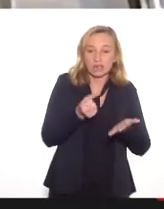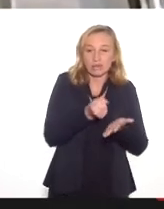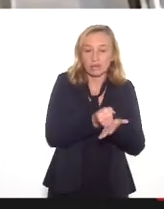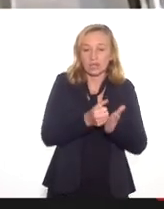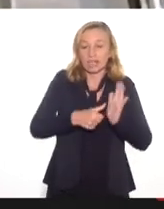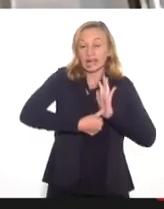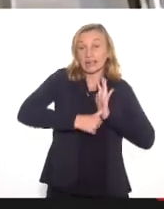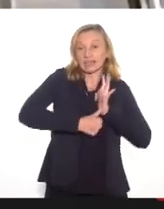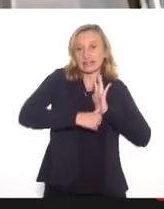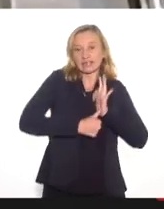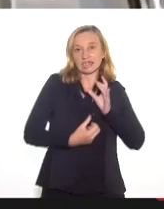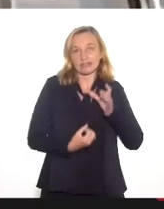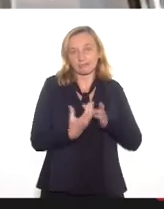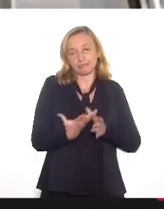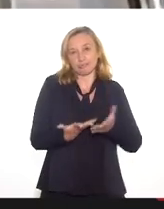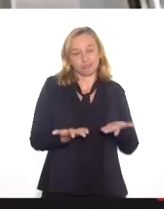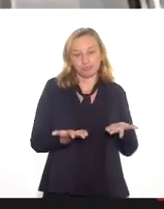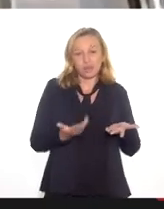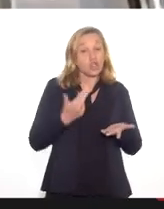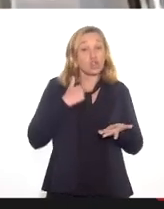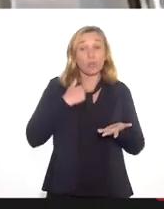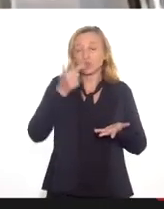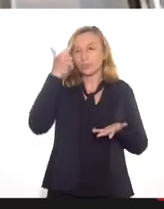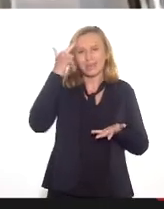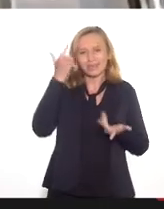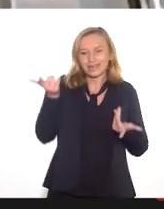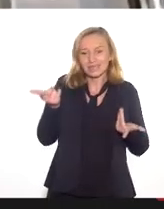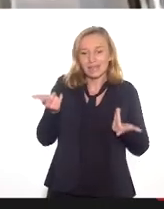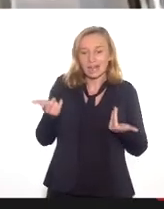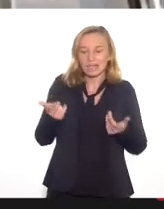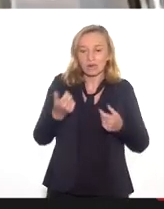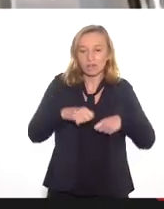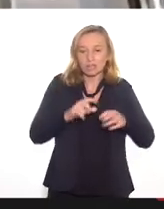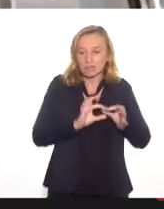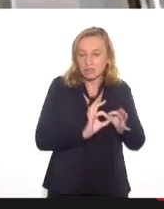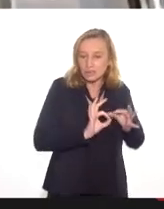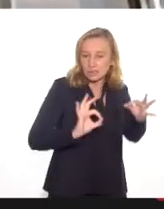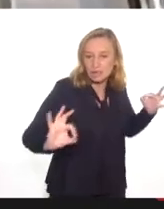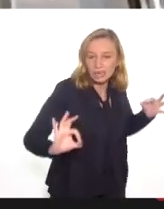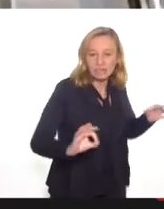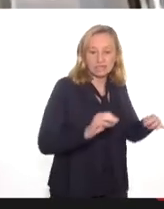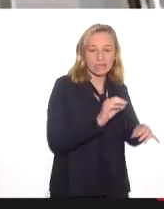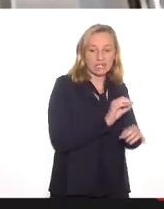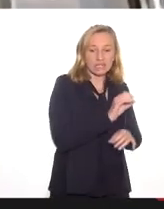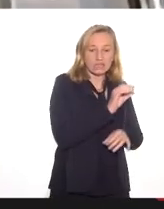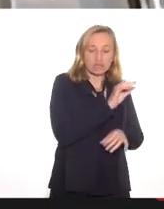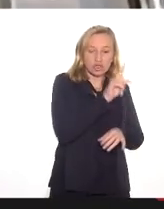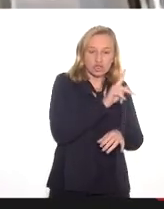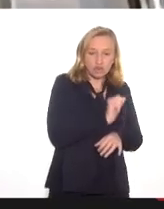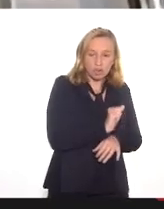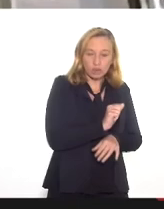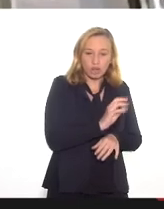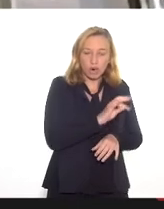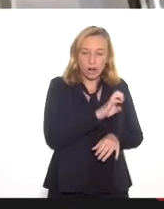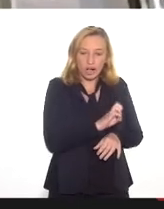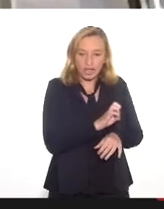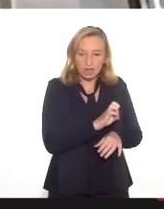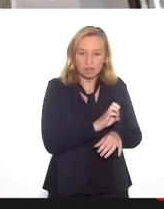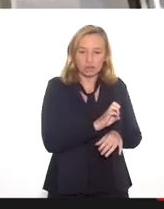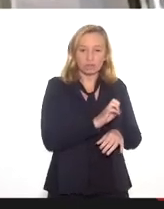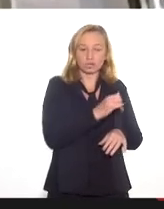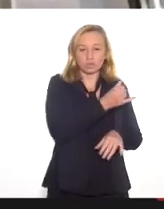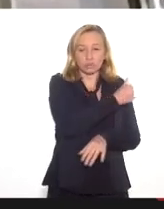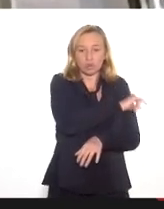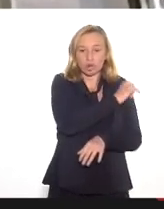identidade eu não posso pensar que eu preciso me deslocar da Zona Oeste do Rio de Janeiro para chegar na capital ou